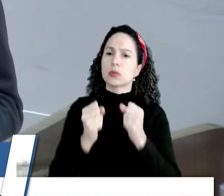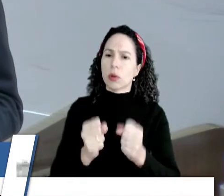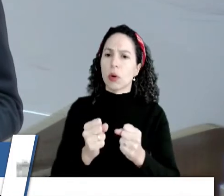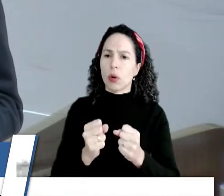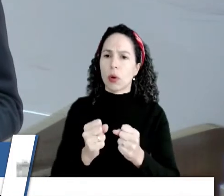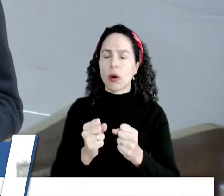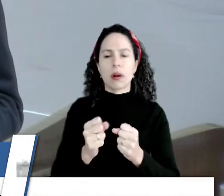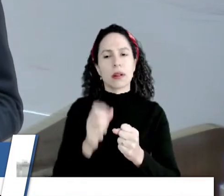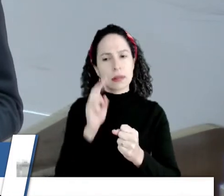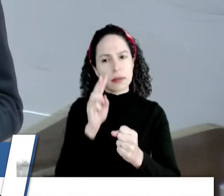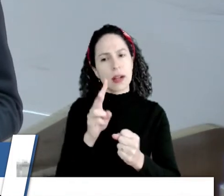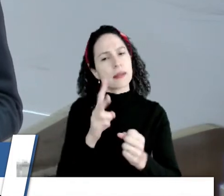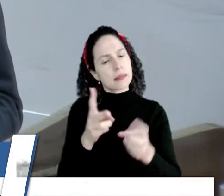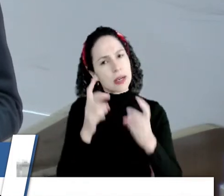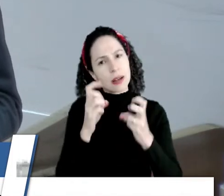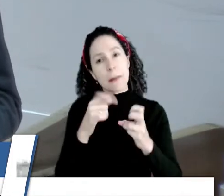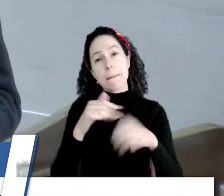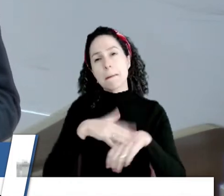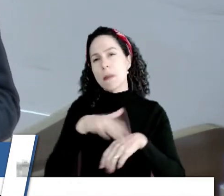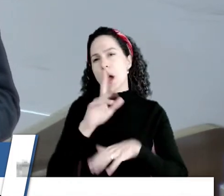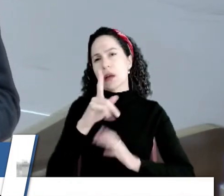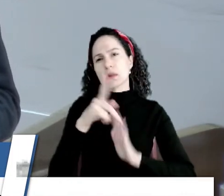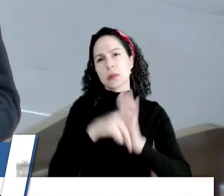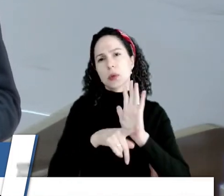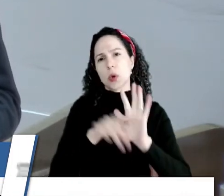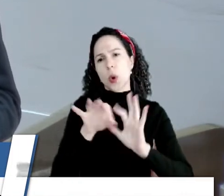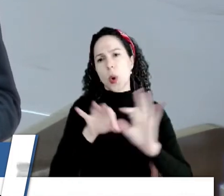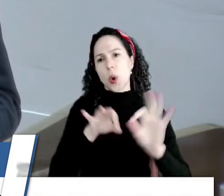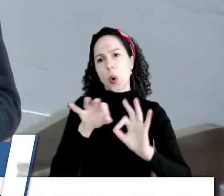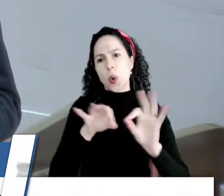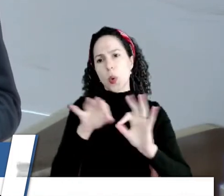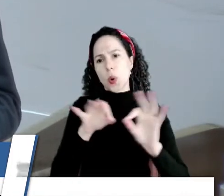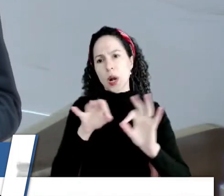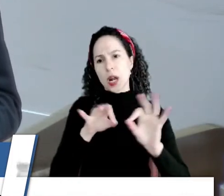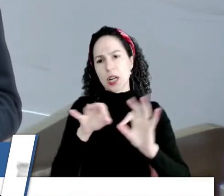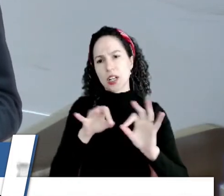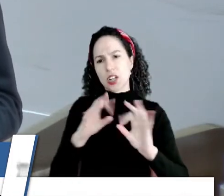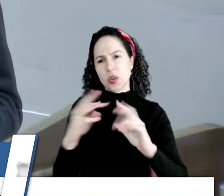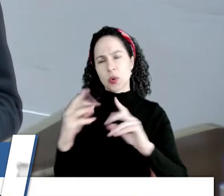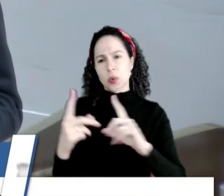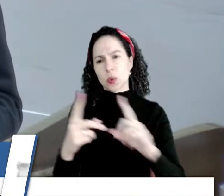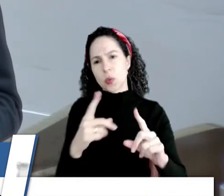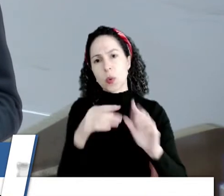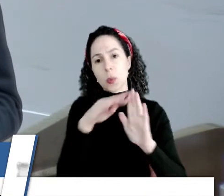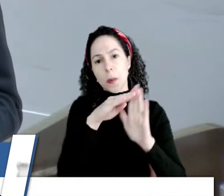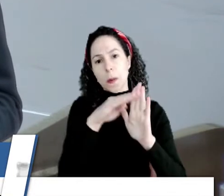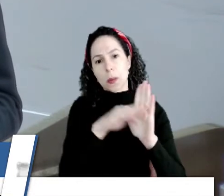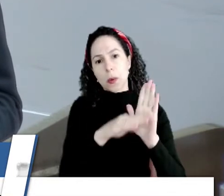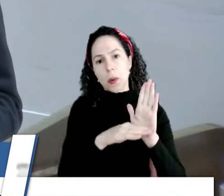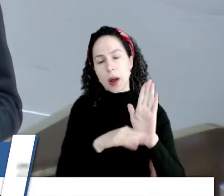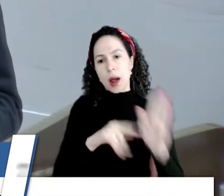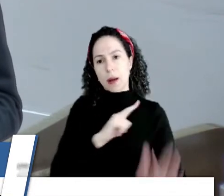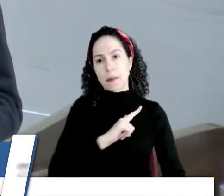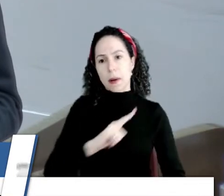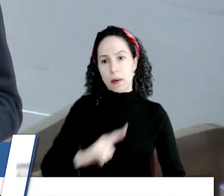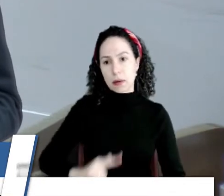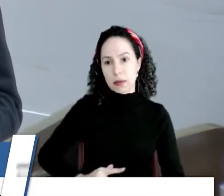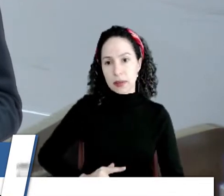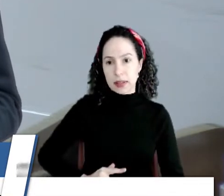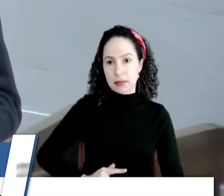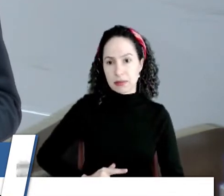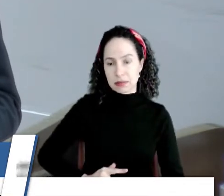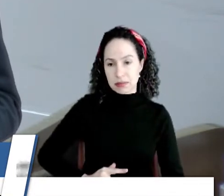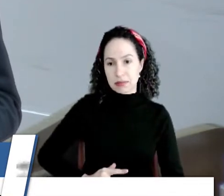trouxe recursos, a que mais trouxe programas do governo. Então, isso é digno